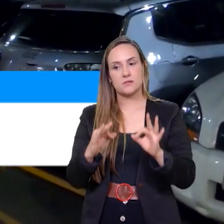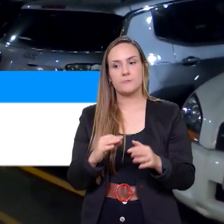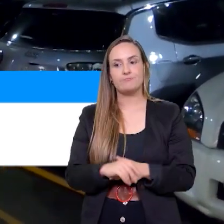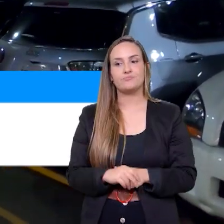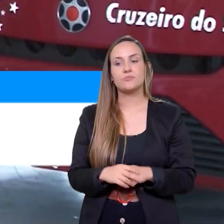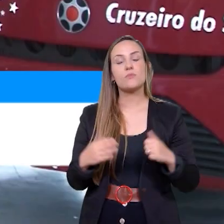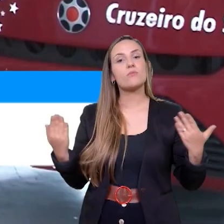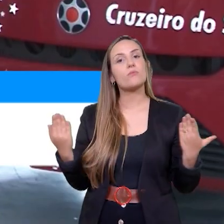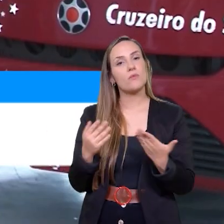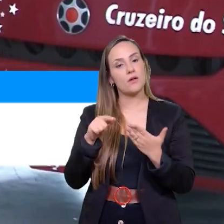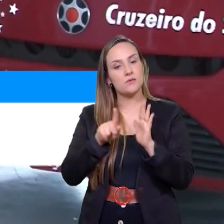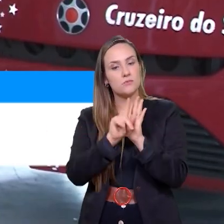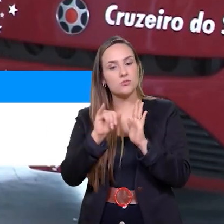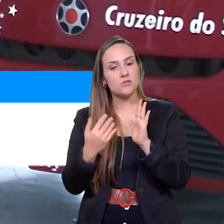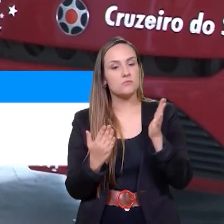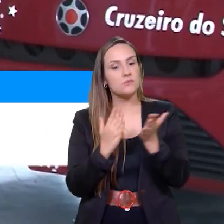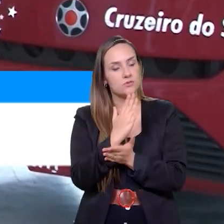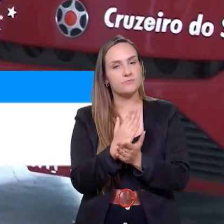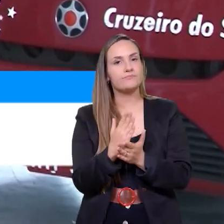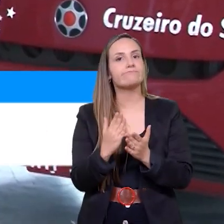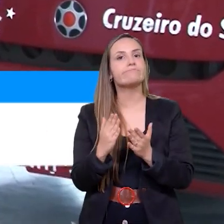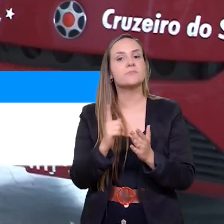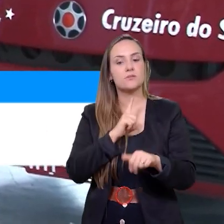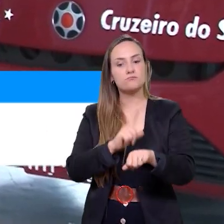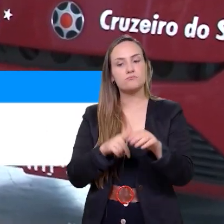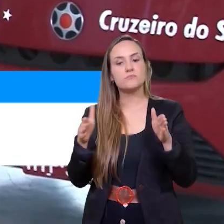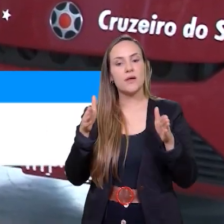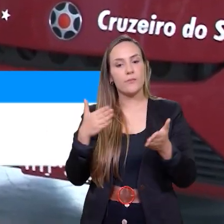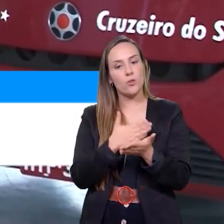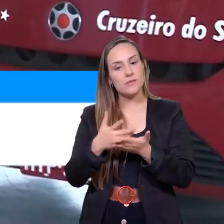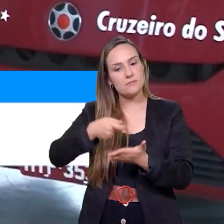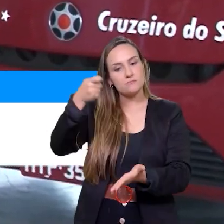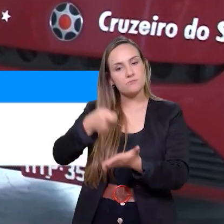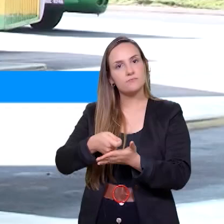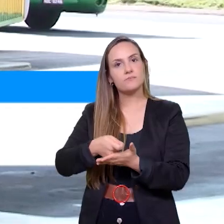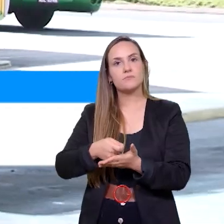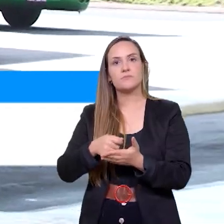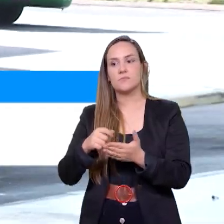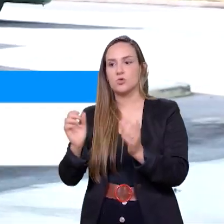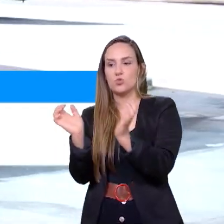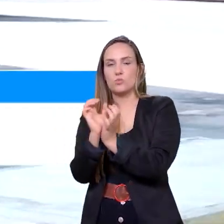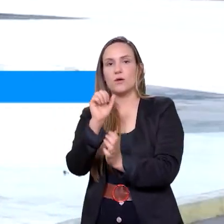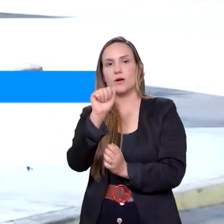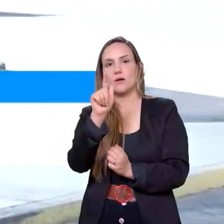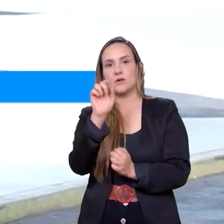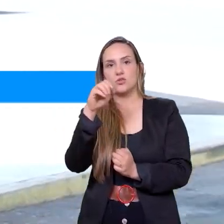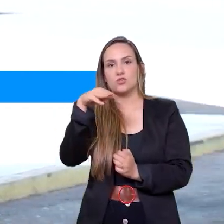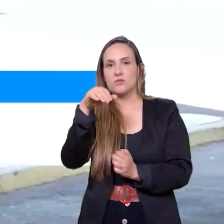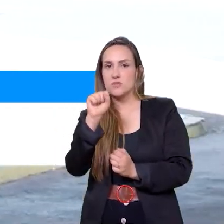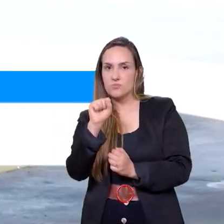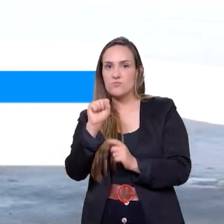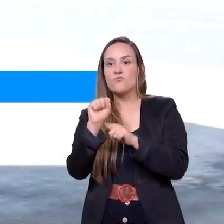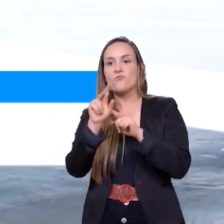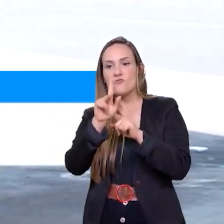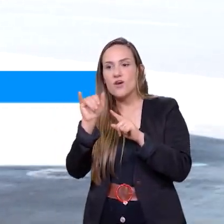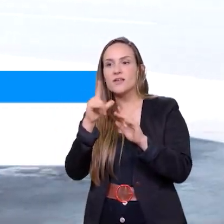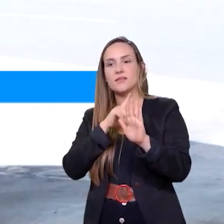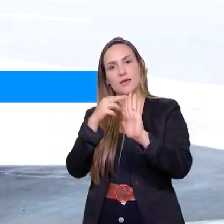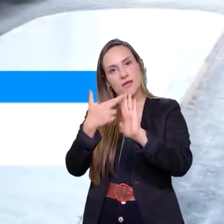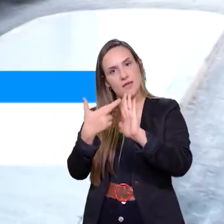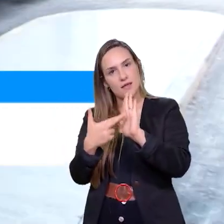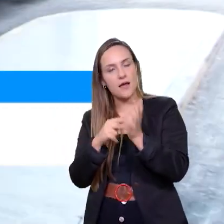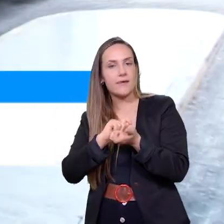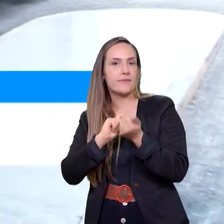do texto. Com o projeto aprovado, a matéria terá um prazo para a AGEMES, Agência Estadual de Regulação de Serviços